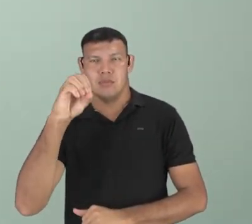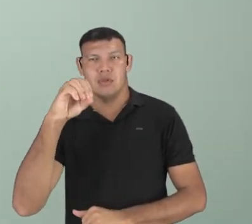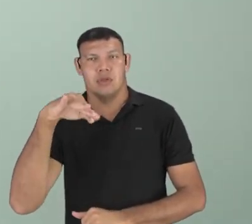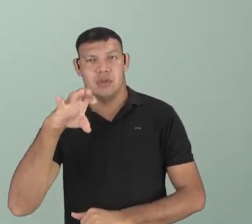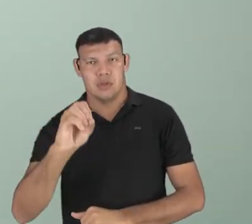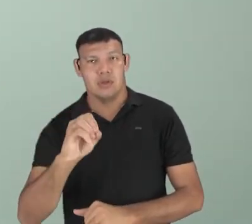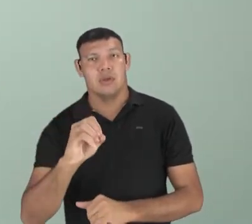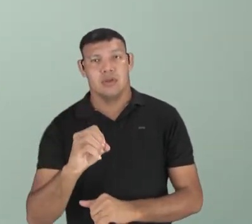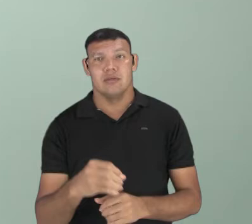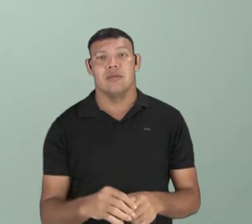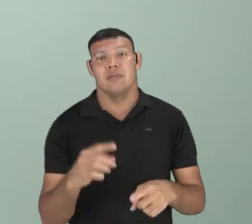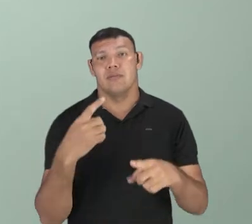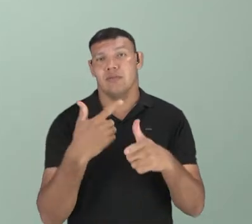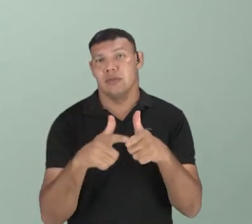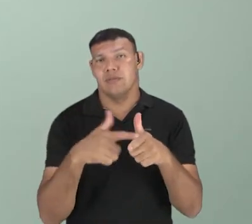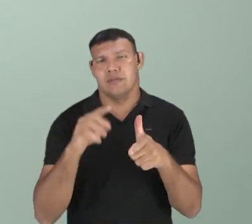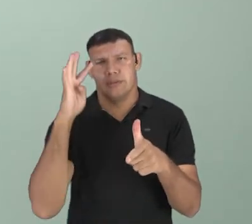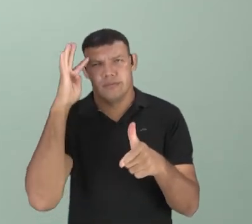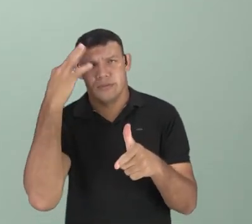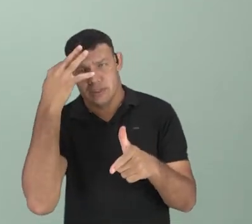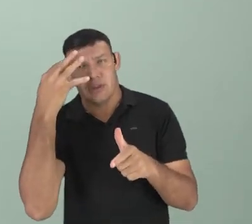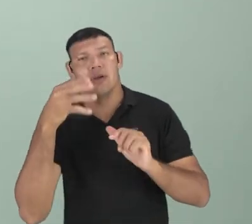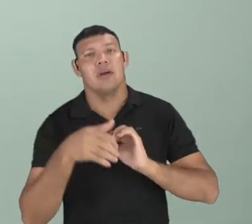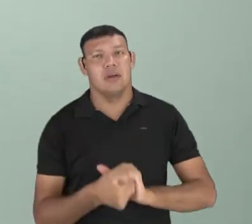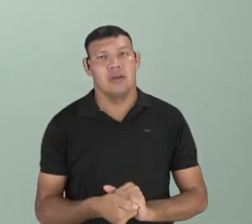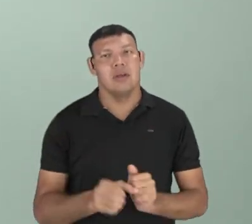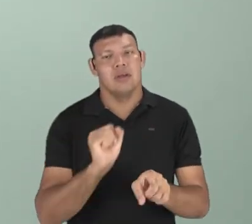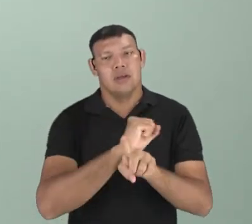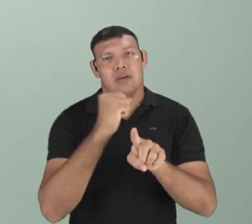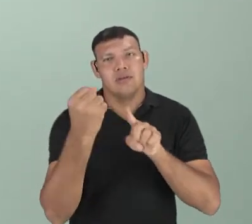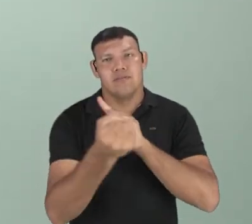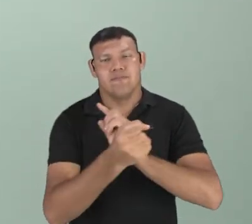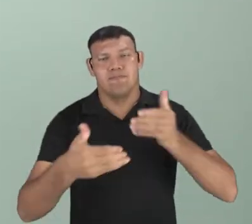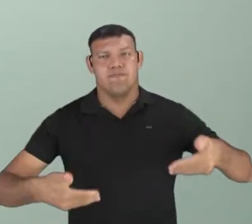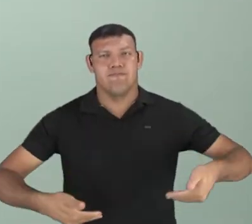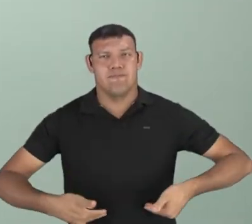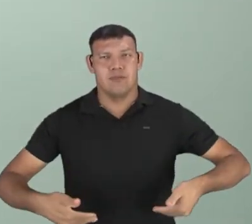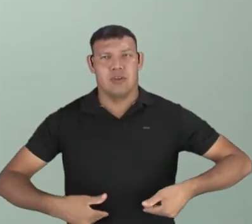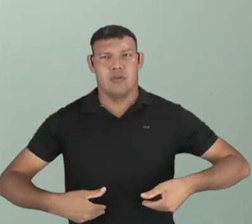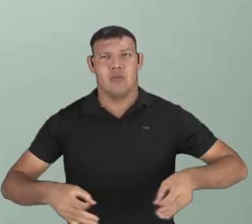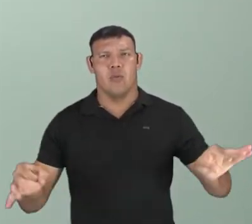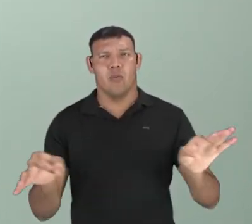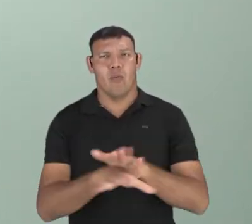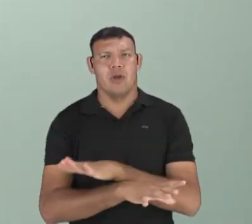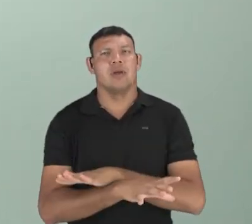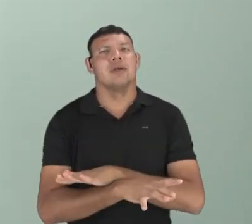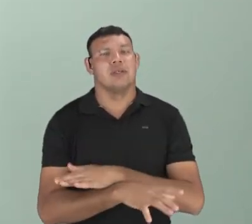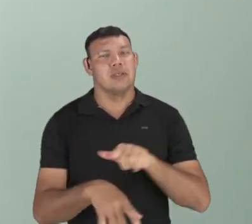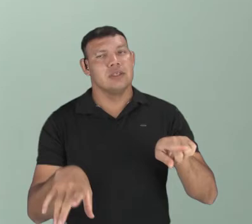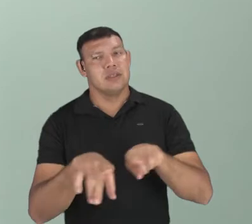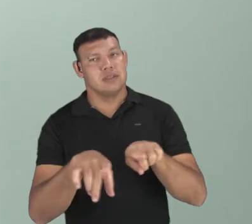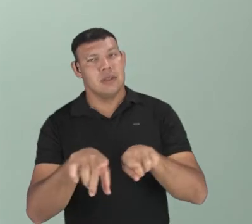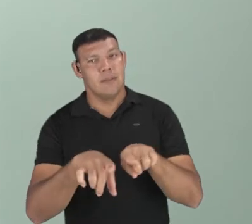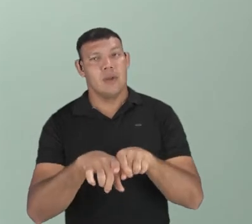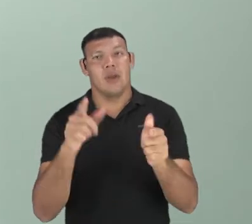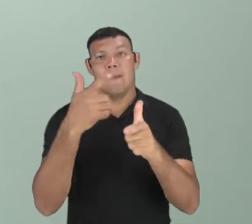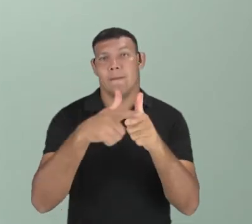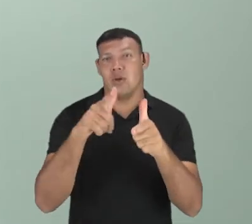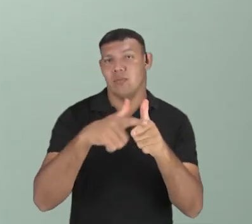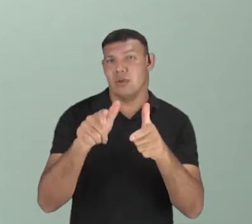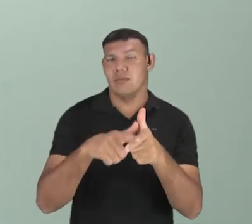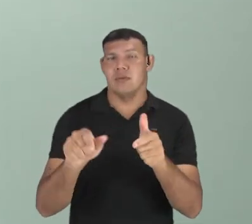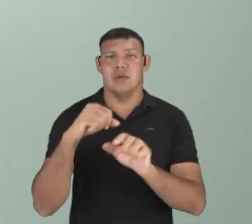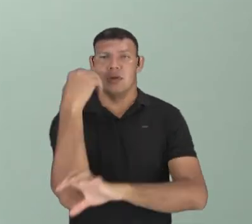problemas humanos, como, por exemplo, a desigualdade social, a fome, a miséria e os problemas ambientais. Com tecnologia,